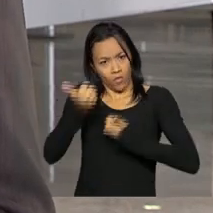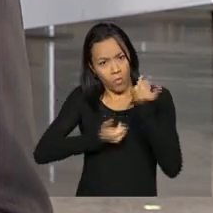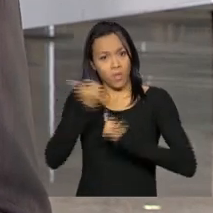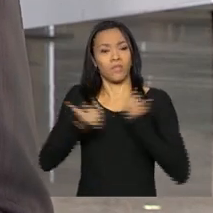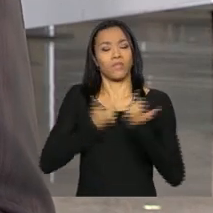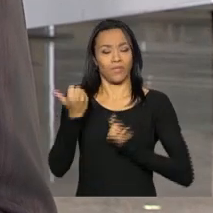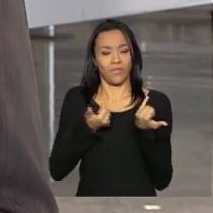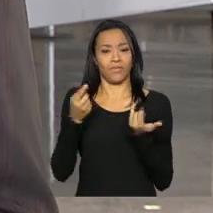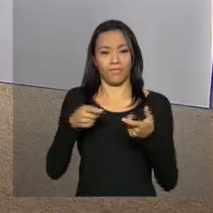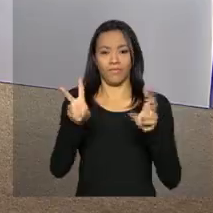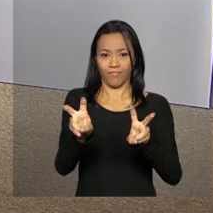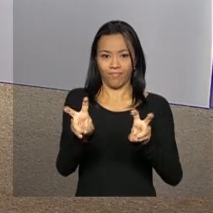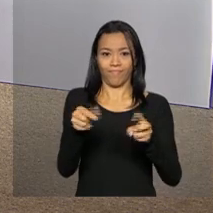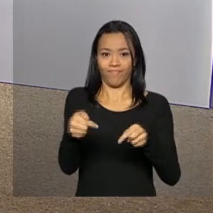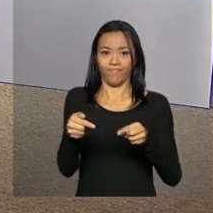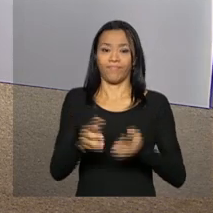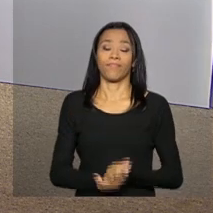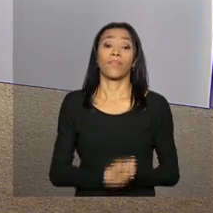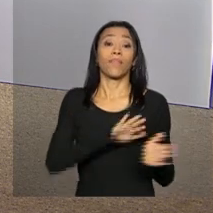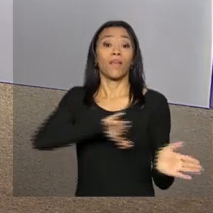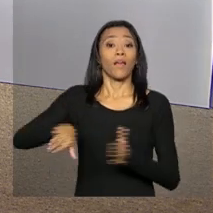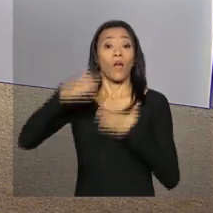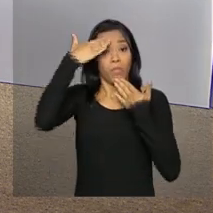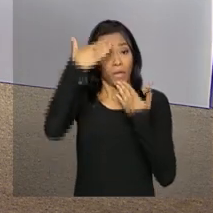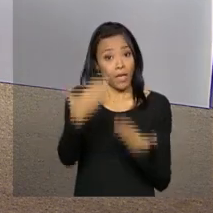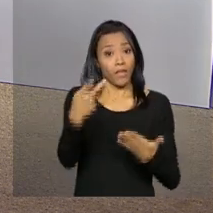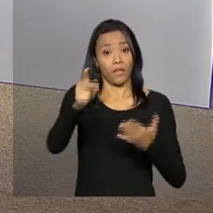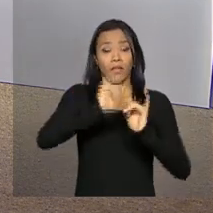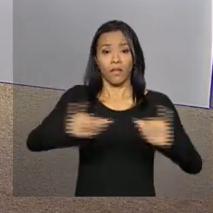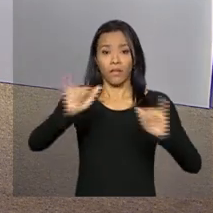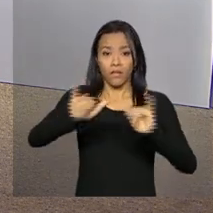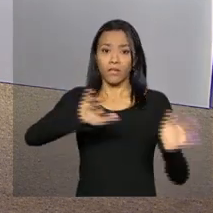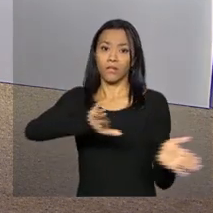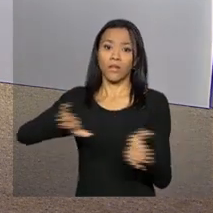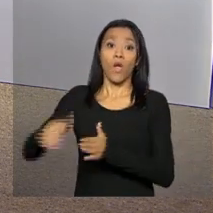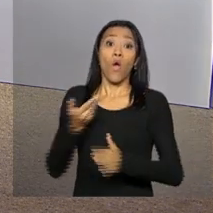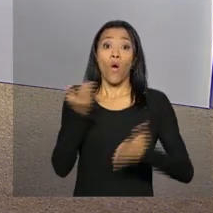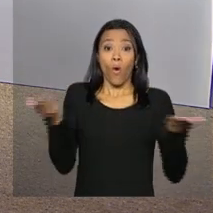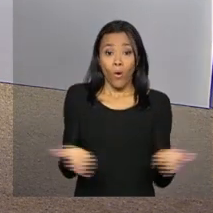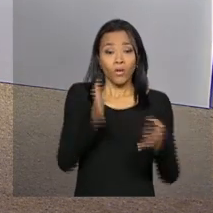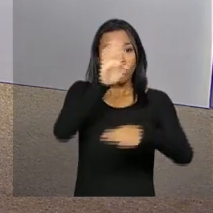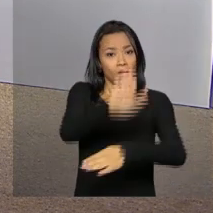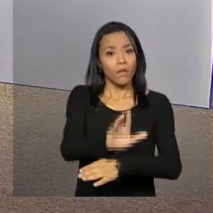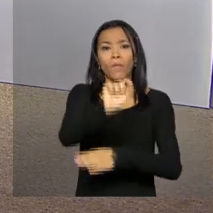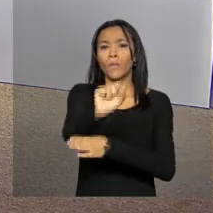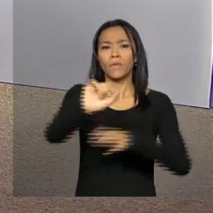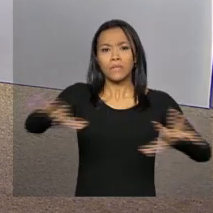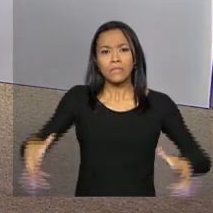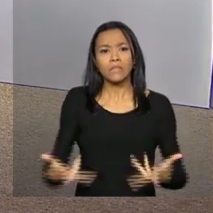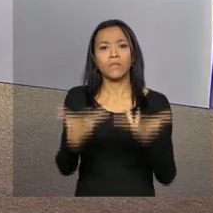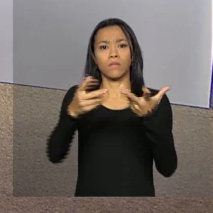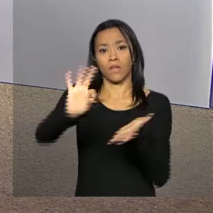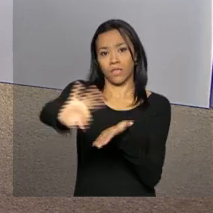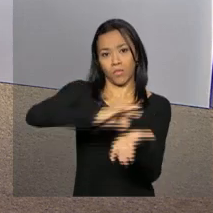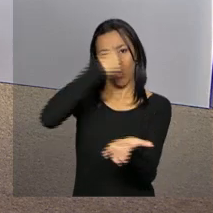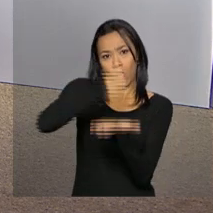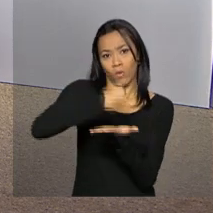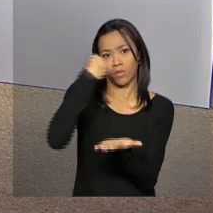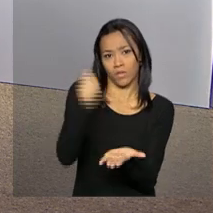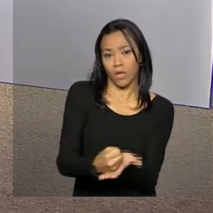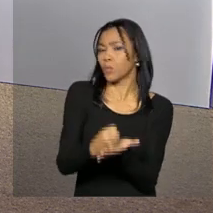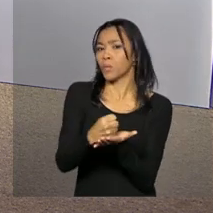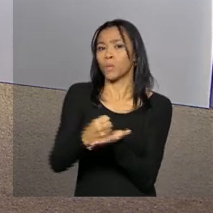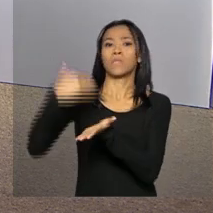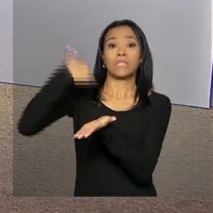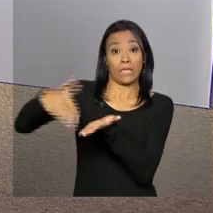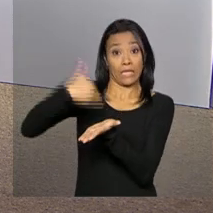FGTS. Daniele. Obrigada pelas suas informações ao vivo. E hoje à tarde será realizada a cerimônia de assinatura do contrato